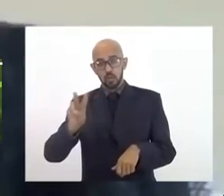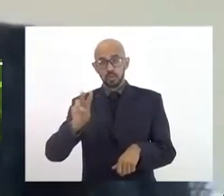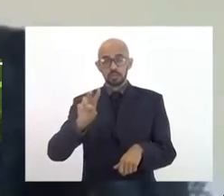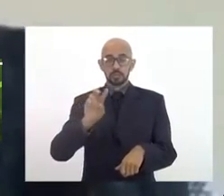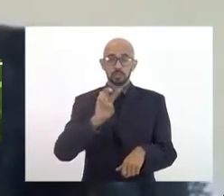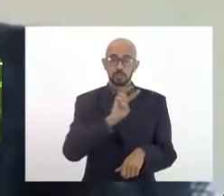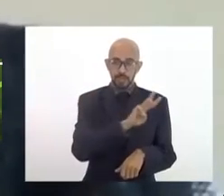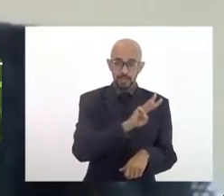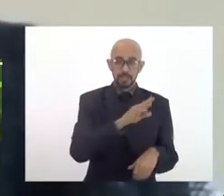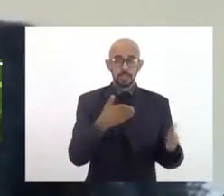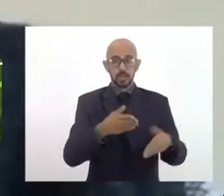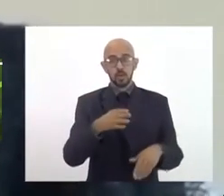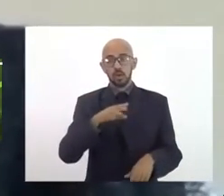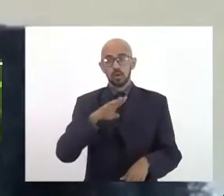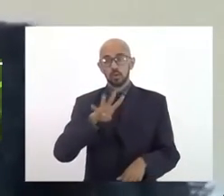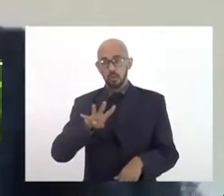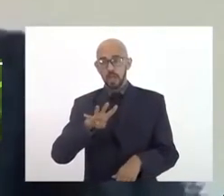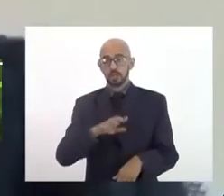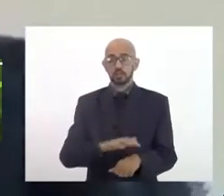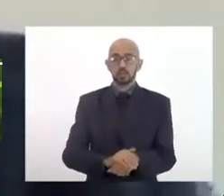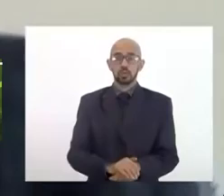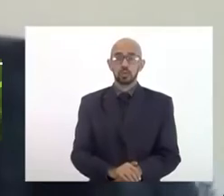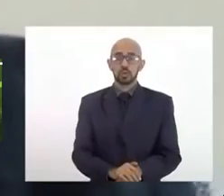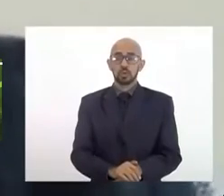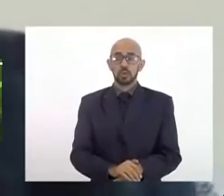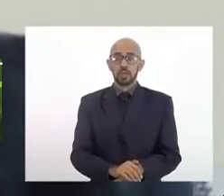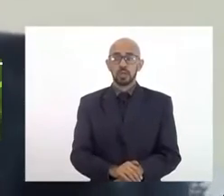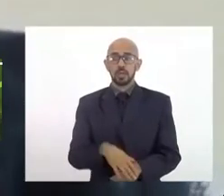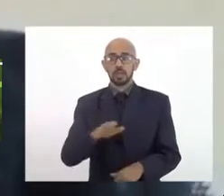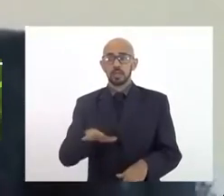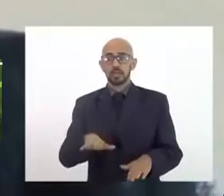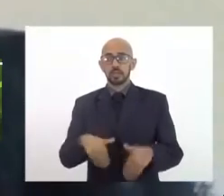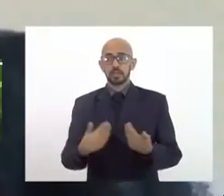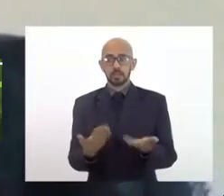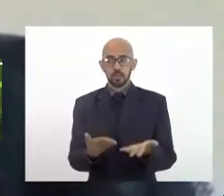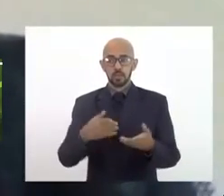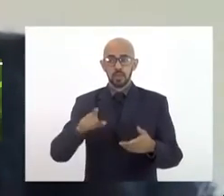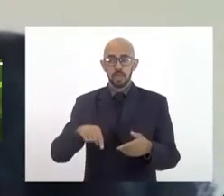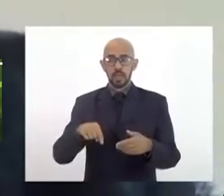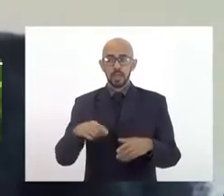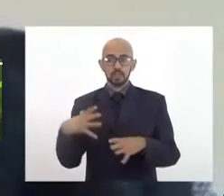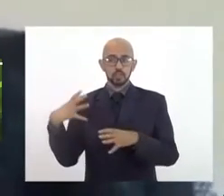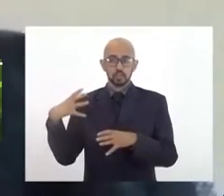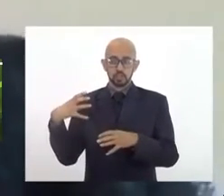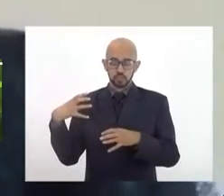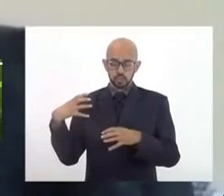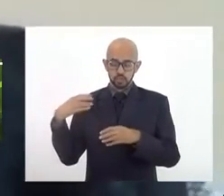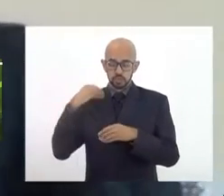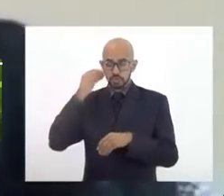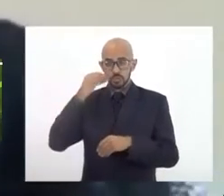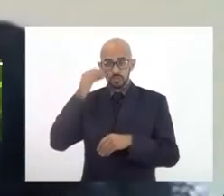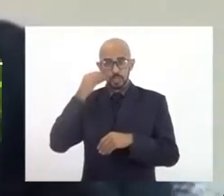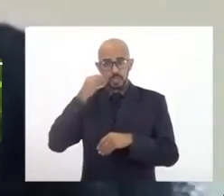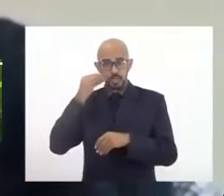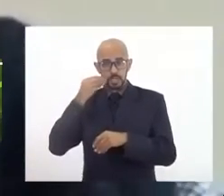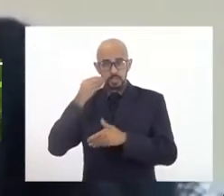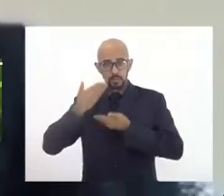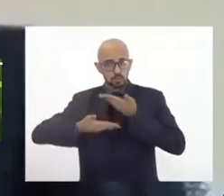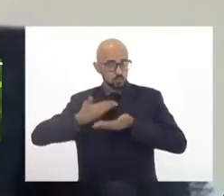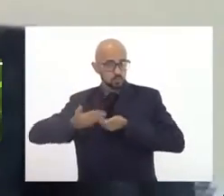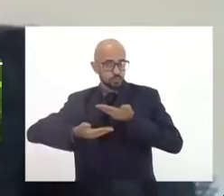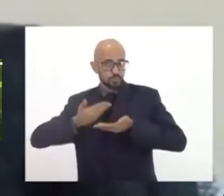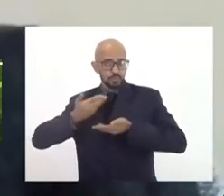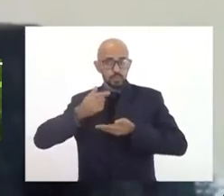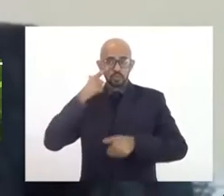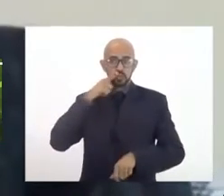que temos que juntar forças, né? Nossas forças políticas, econômicas, entendeu? Para viabilizar